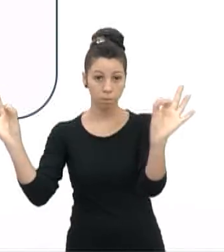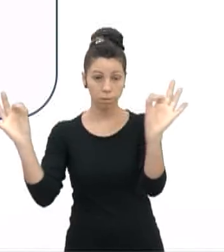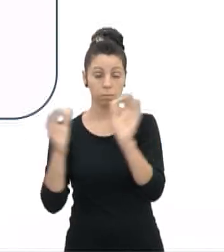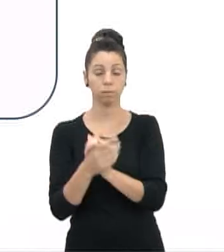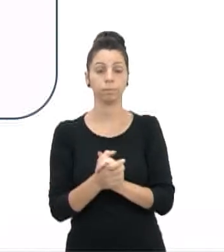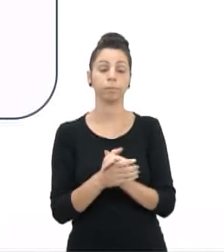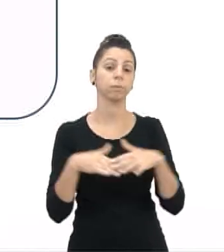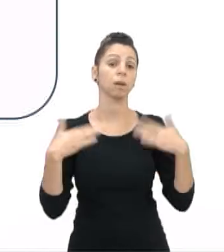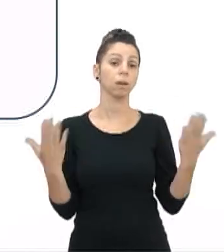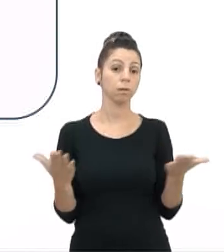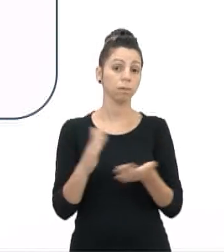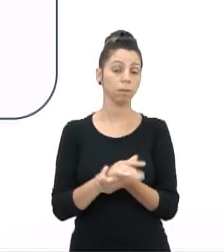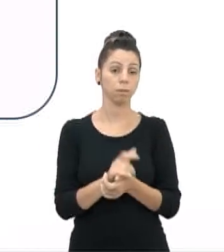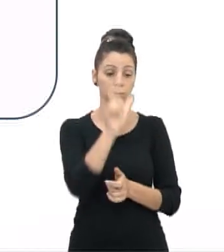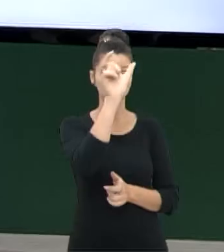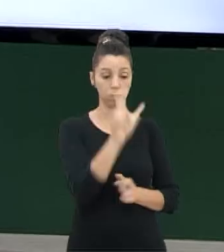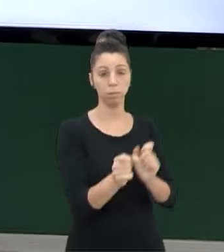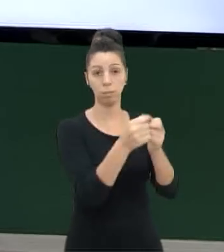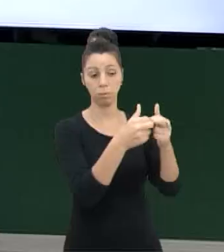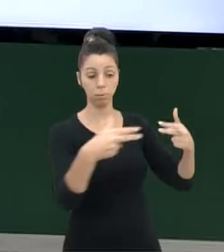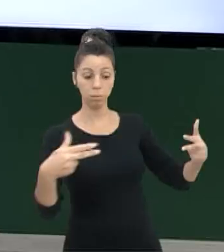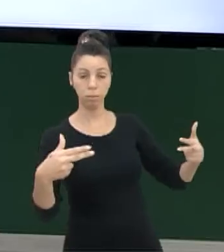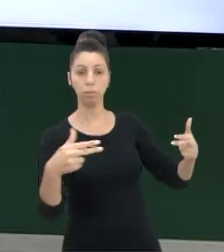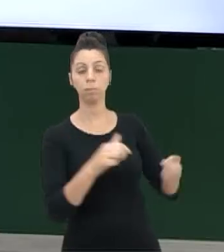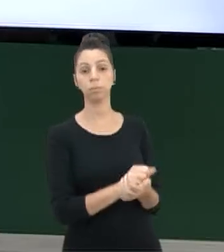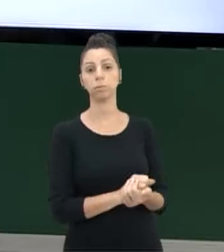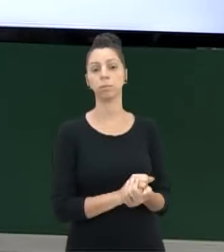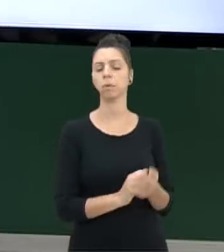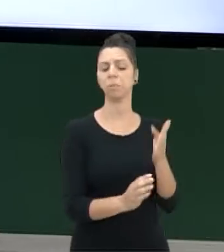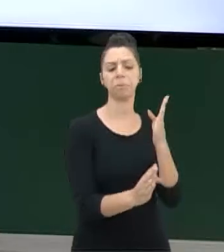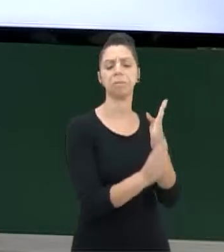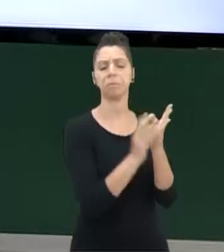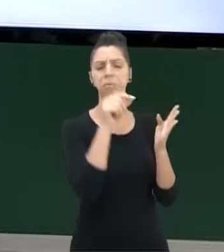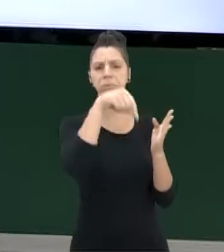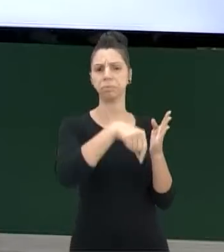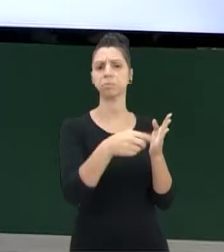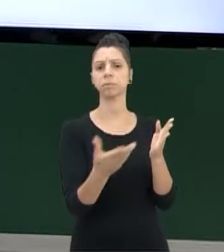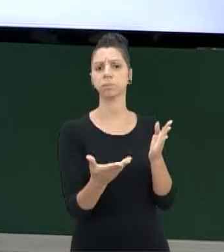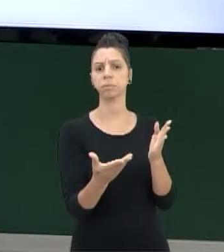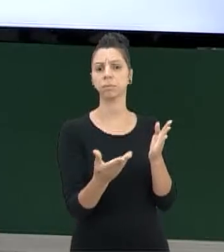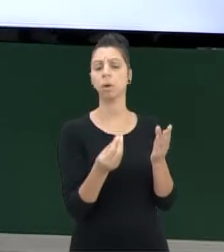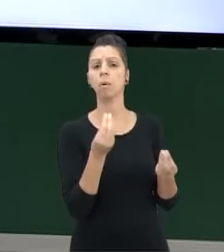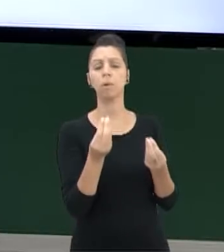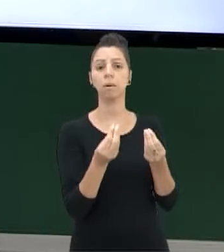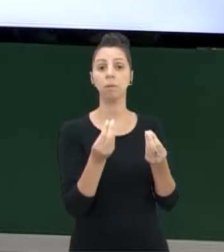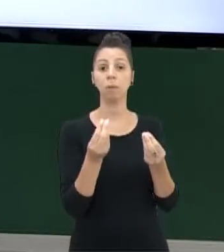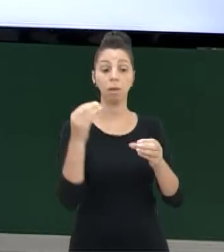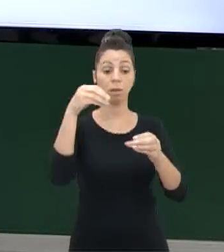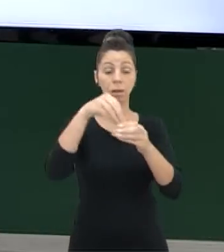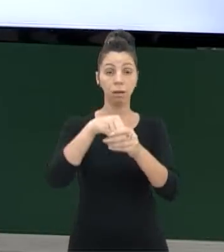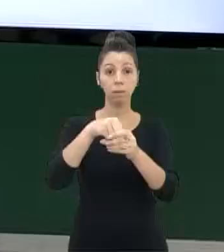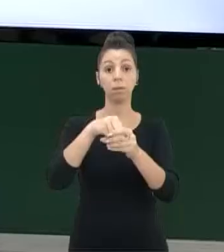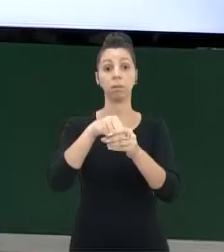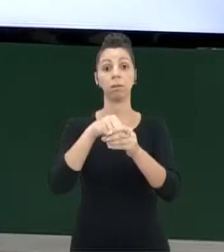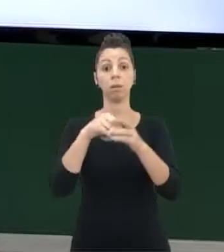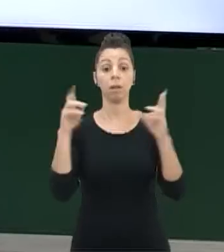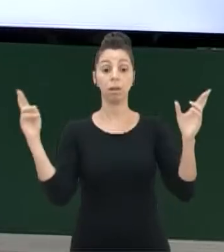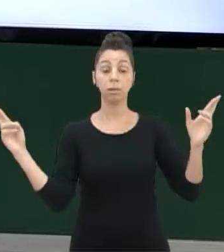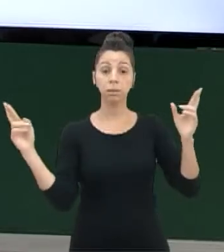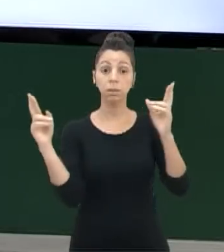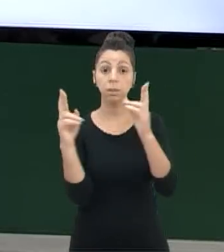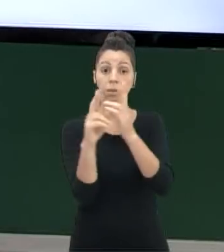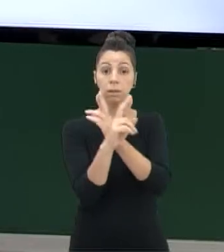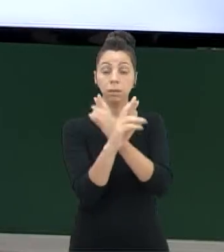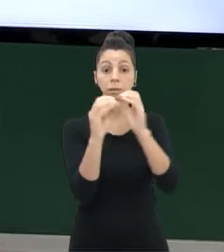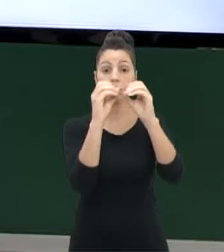o sujeito, como ele é encontrado dentro da oração, na relação que ele se estabelece